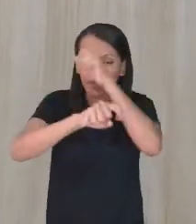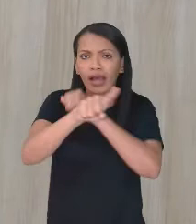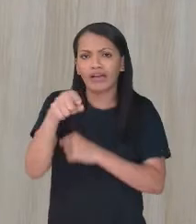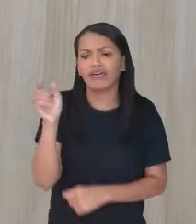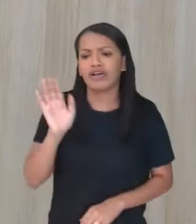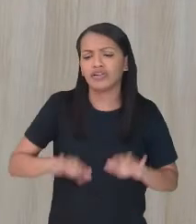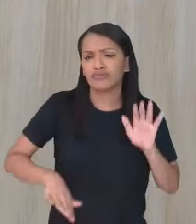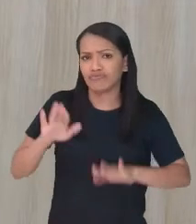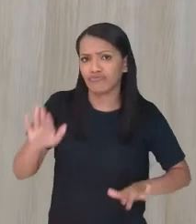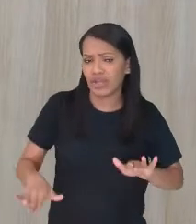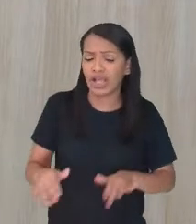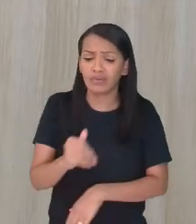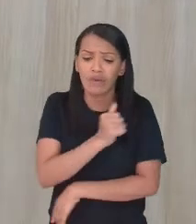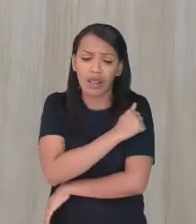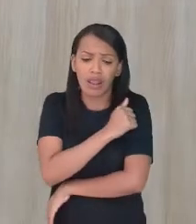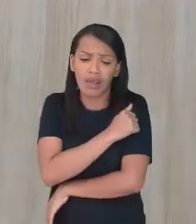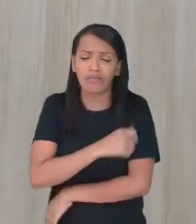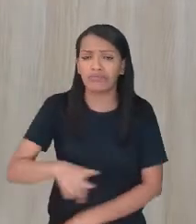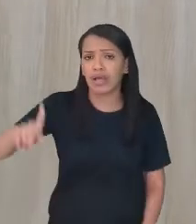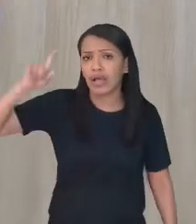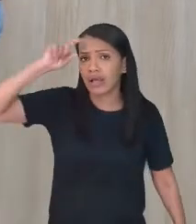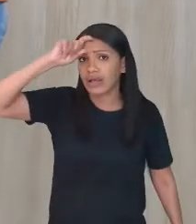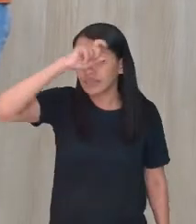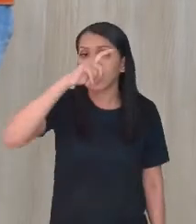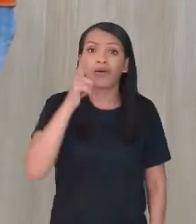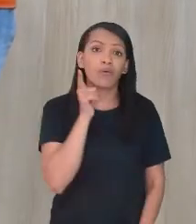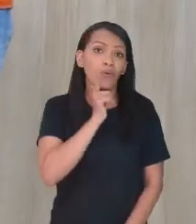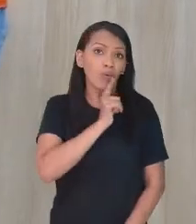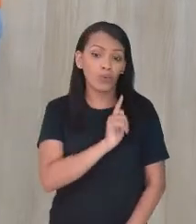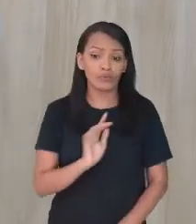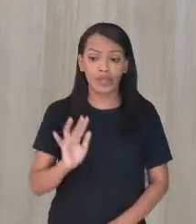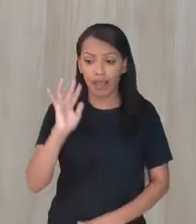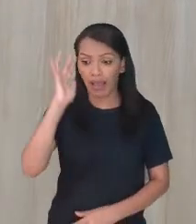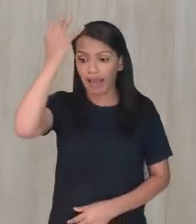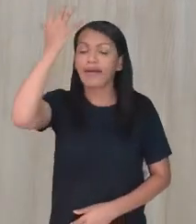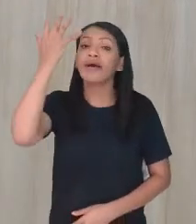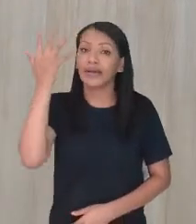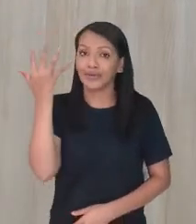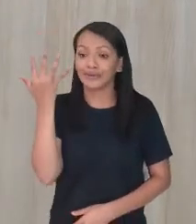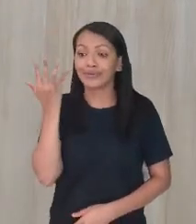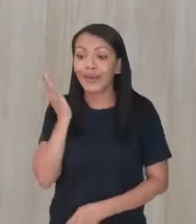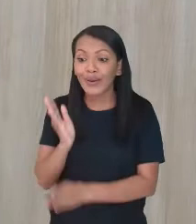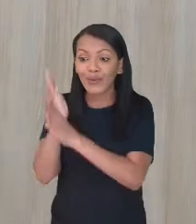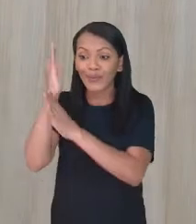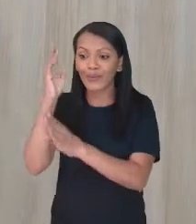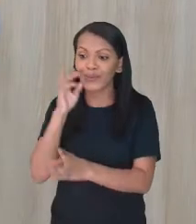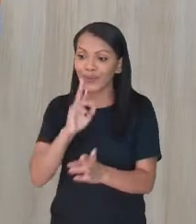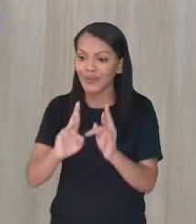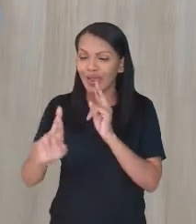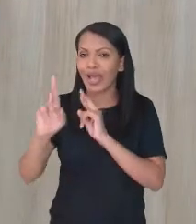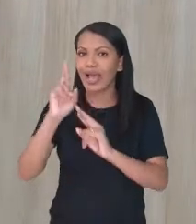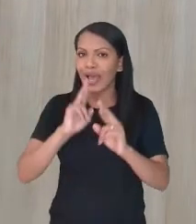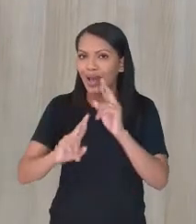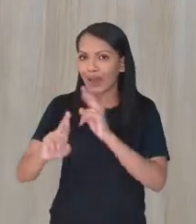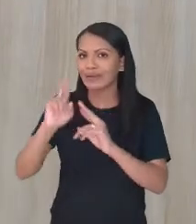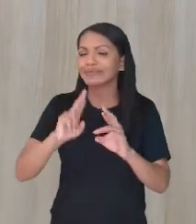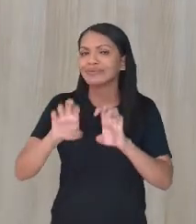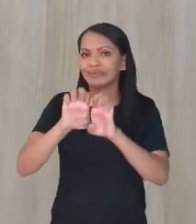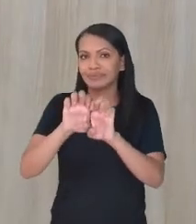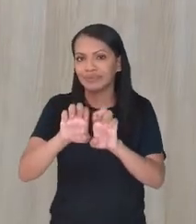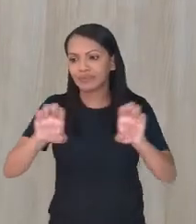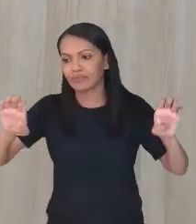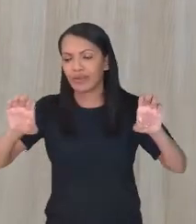dos alunos é justamente isso. Às vezes ele consegue resolver um problema ou uma equação ou